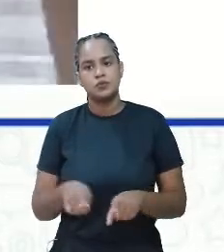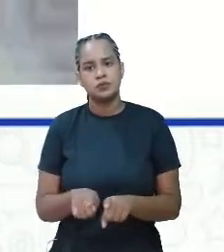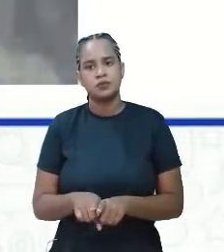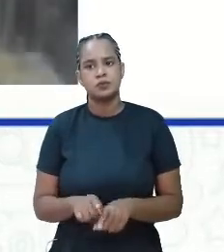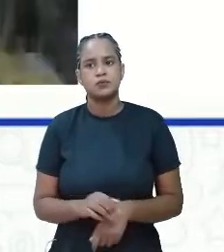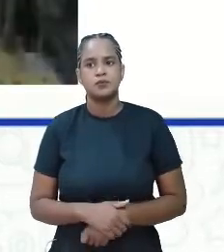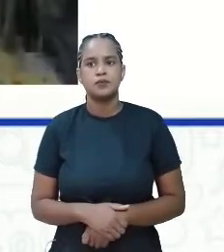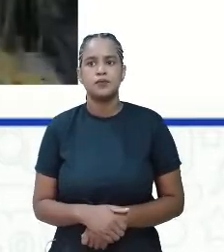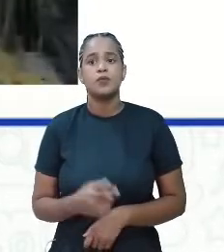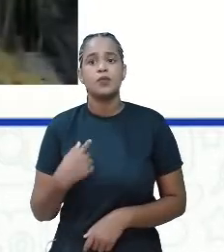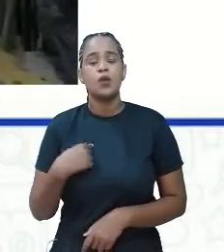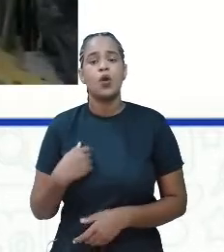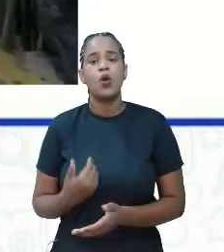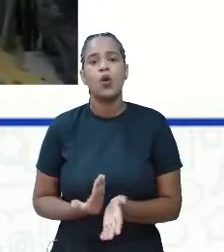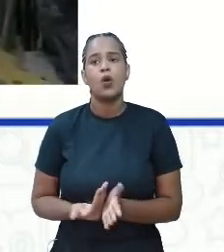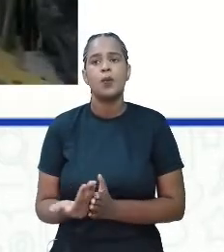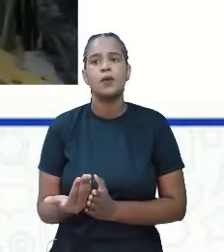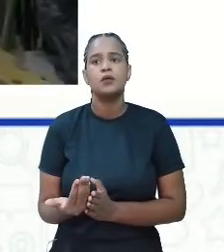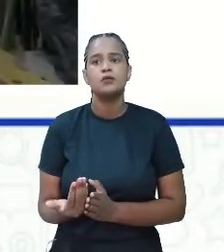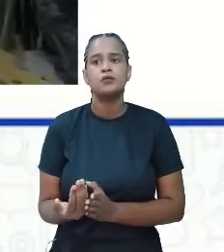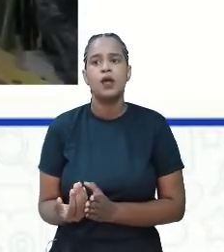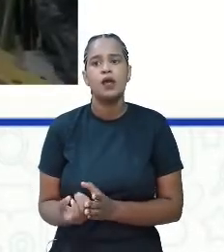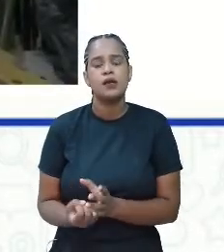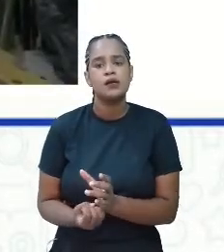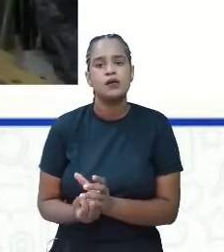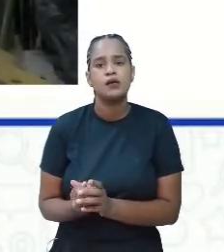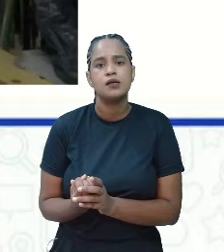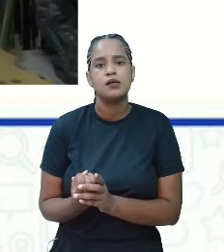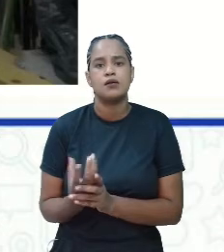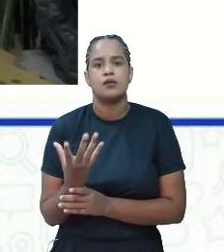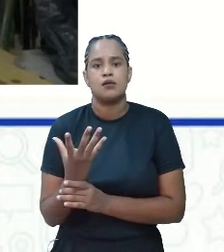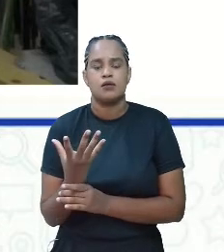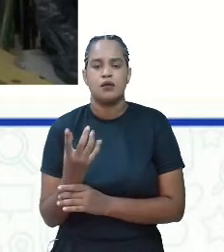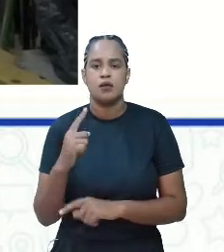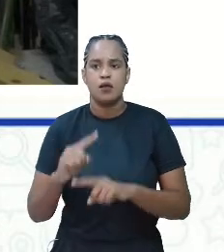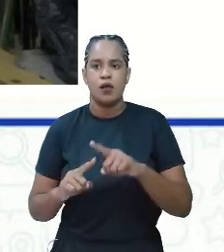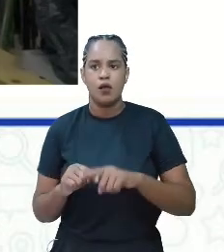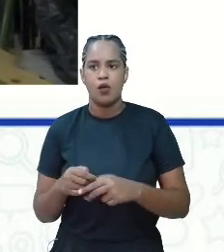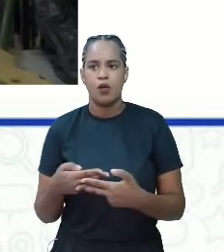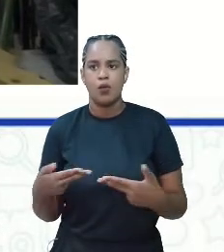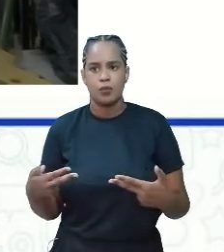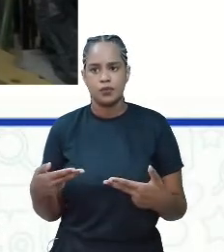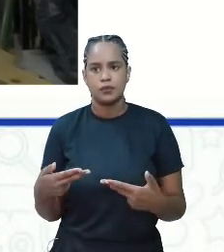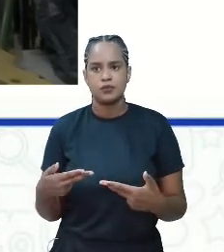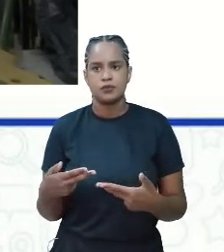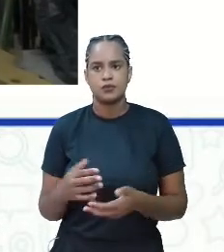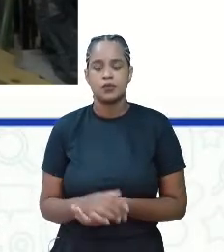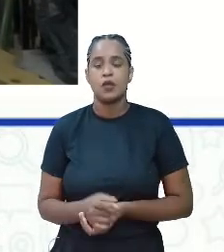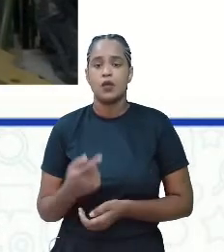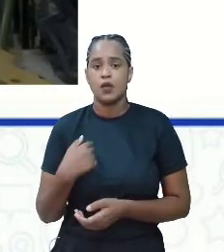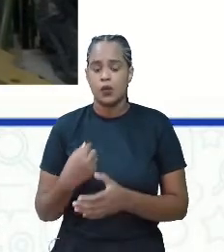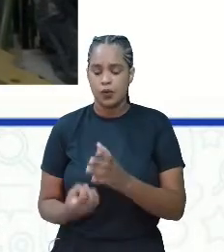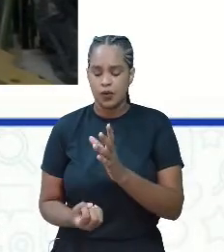E comecei a construir instrumentos, fazendo experiências. A primeira foi uma viola de